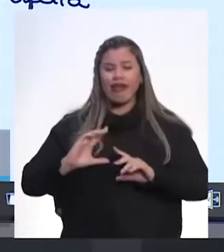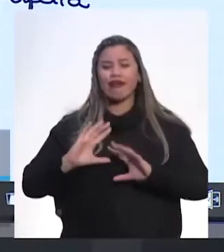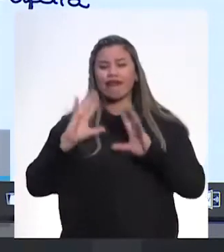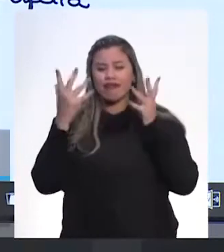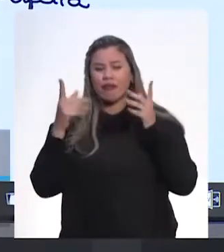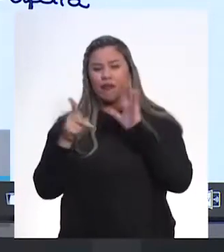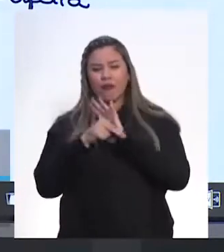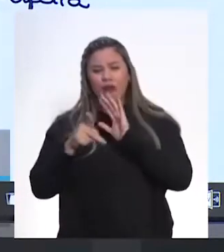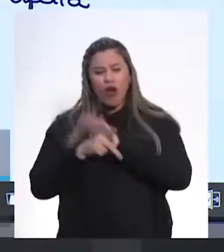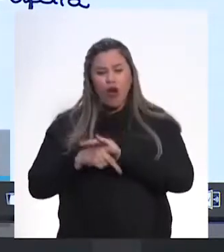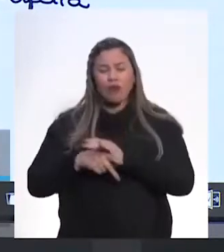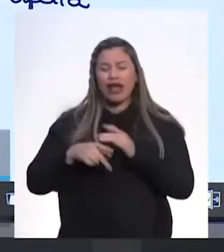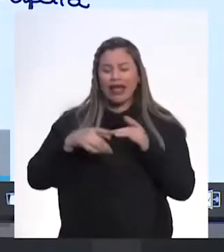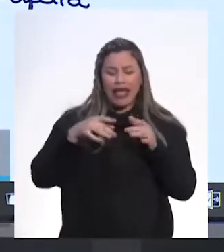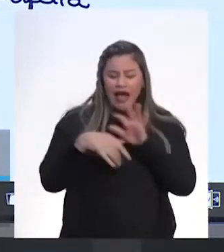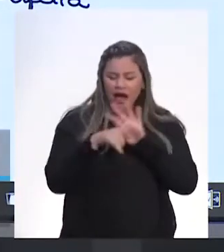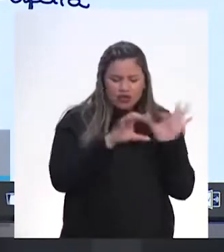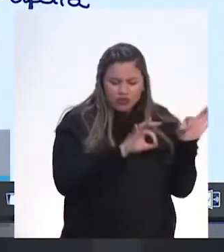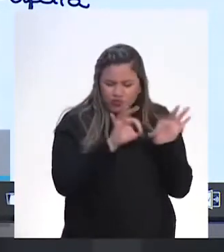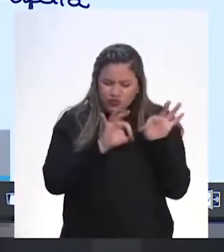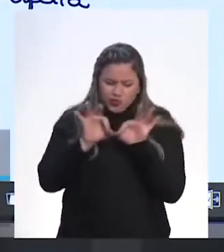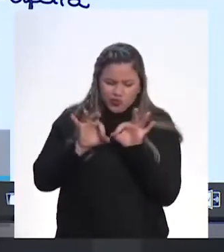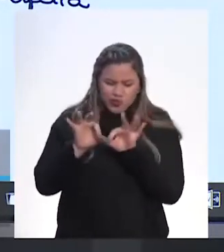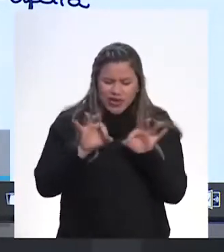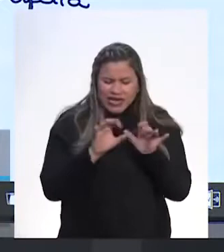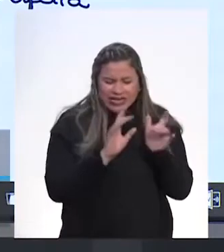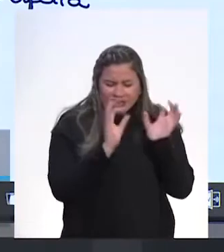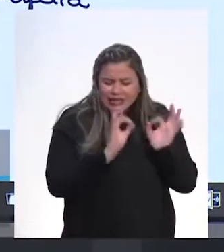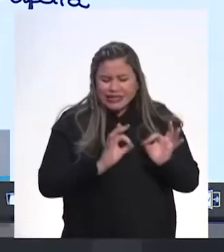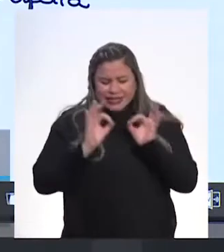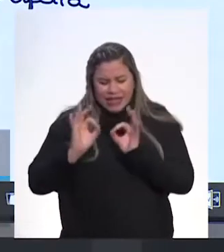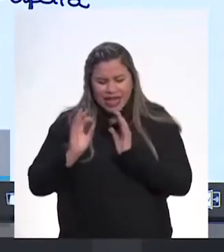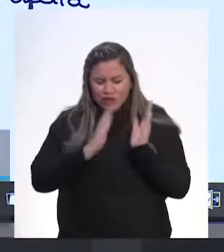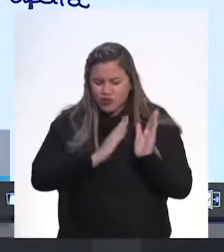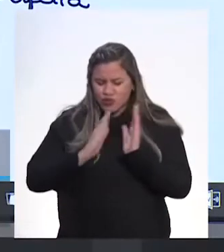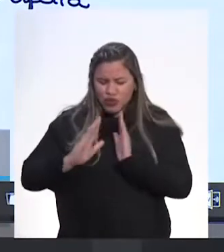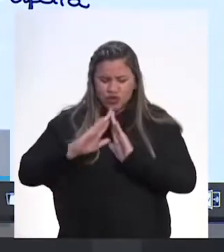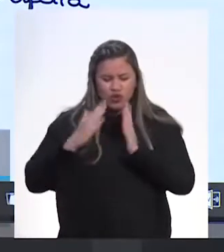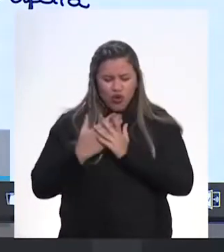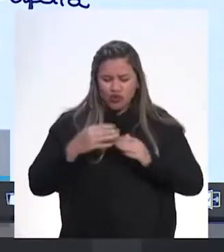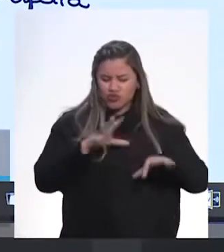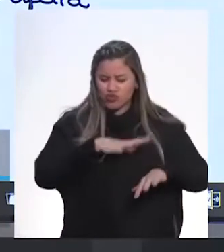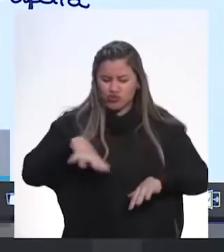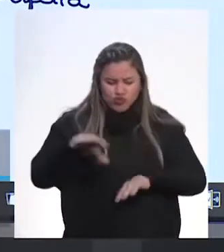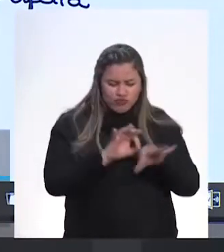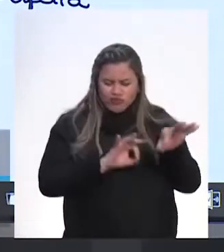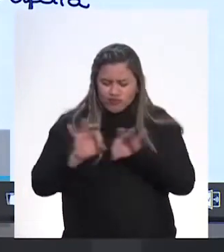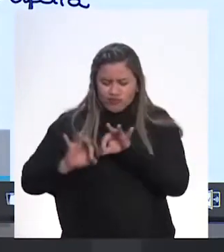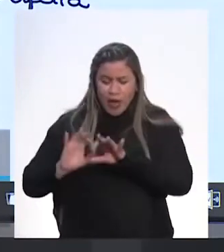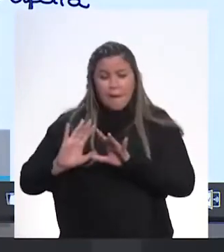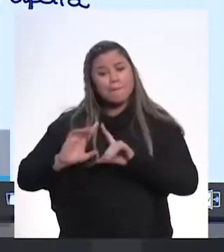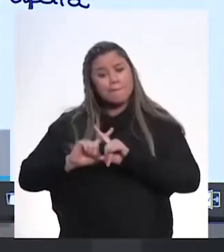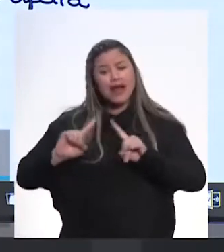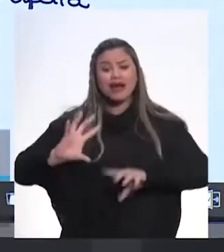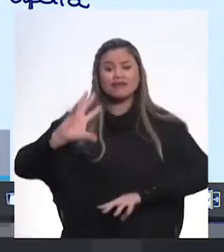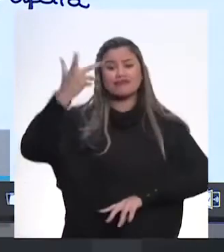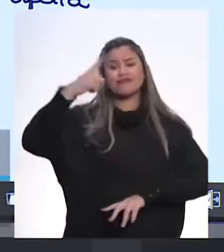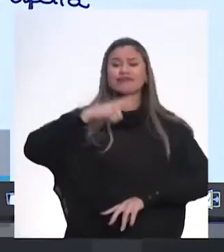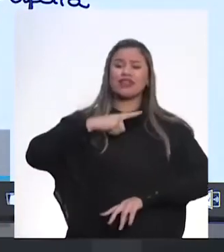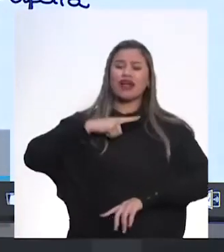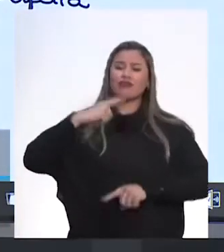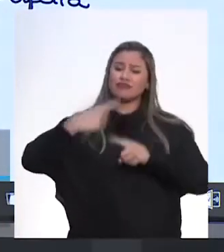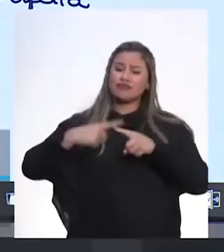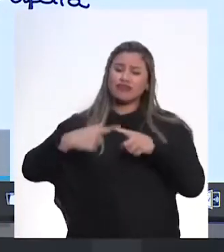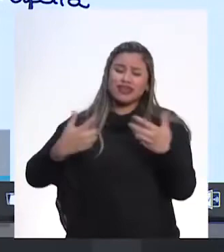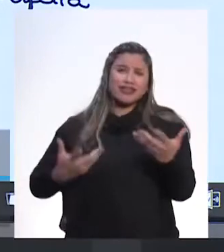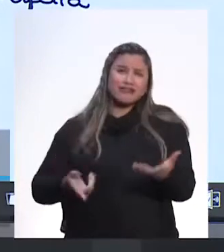gente organize tudo direitinho, com antecedência, e toda a escola se envolva no projeto, sempre acontece alguma coisa de errada, porque é uma